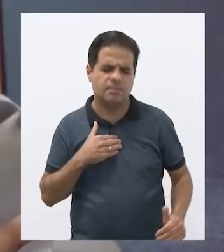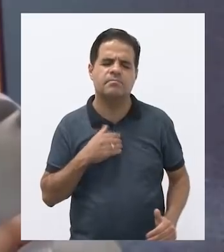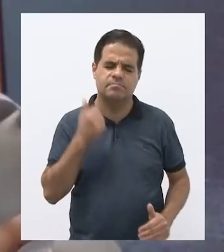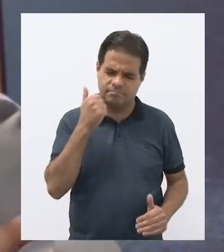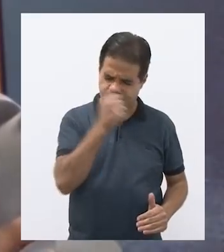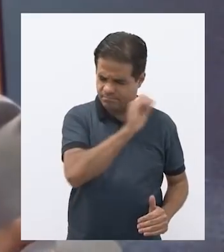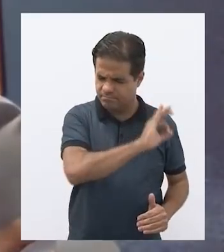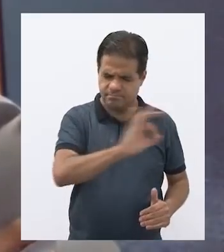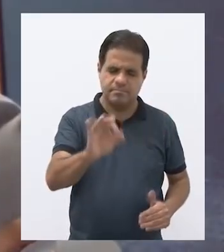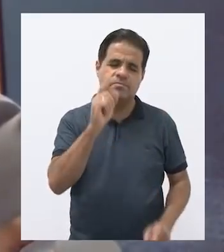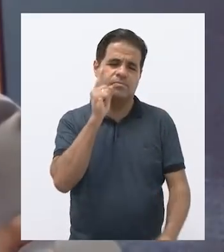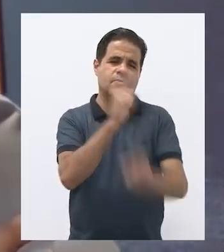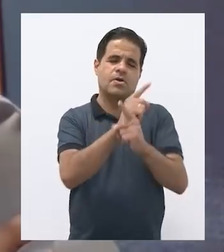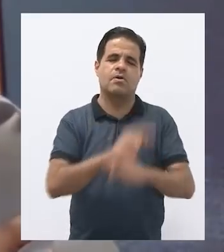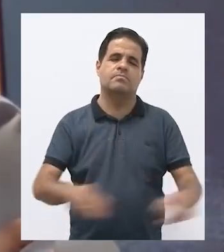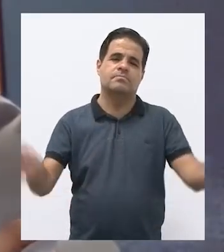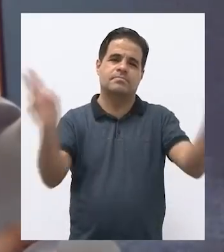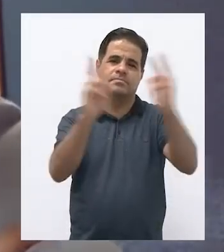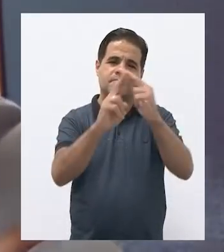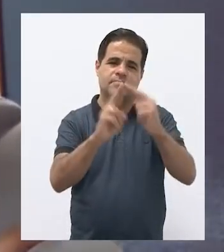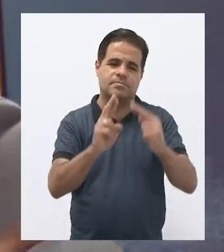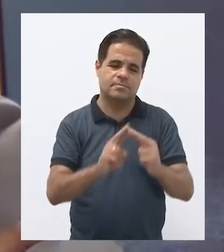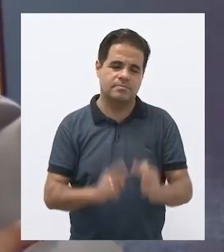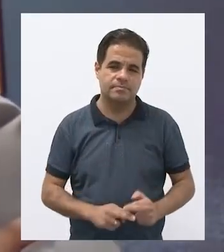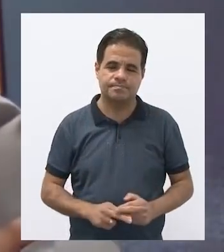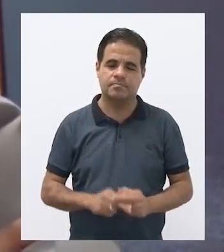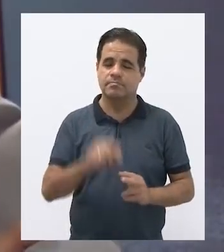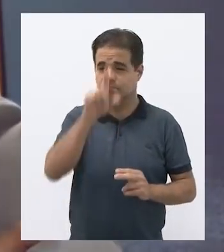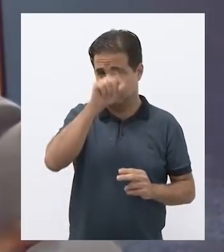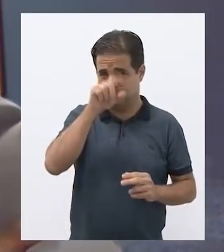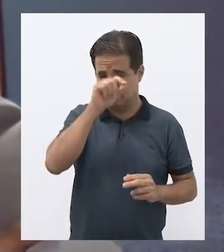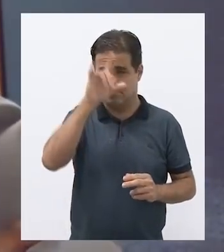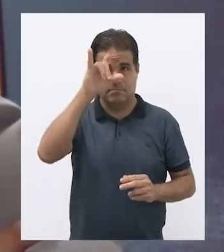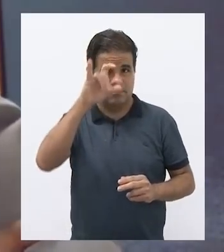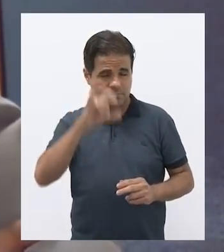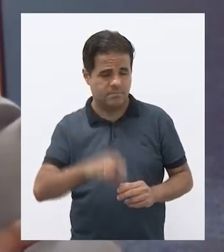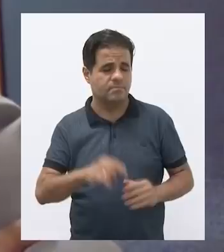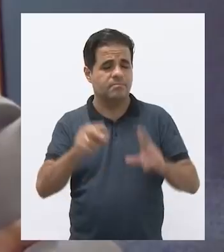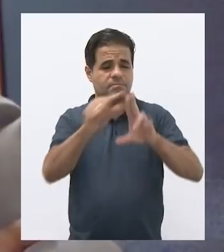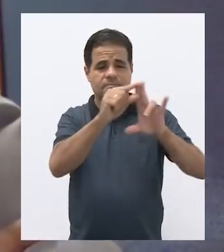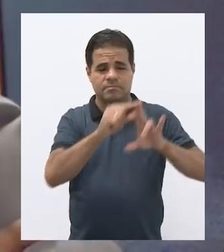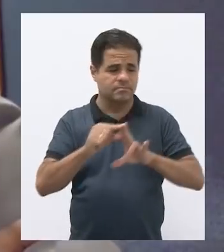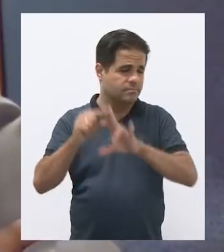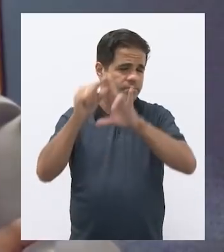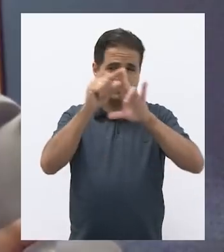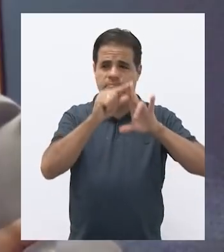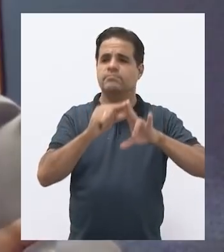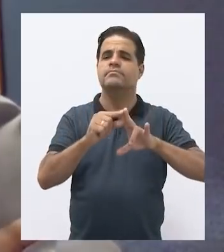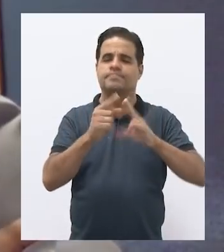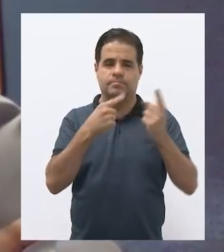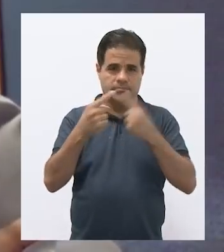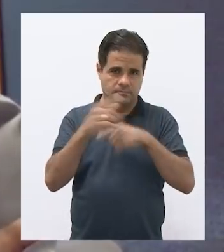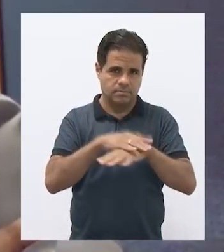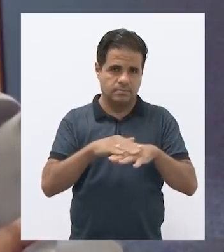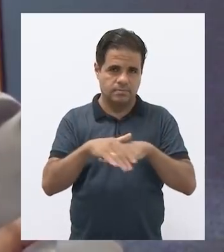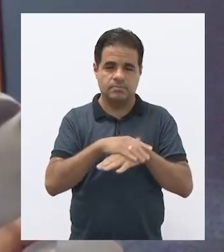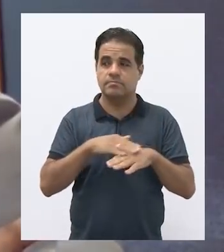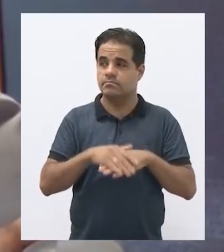e-mails, me achem nas redes sociais, no Twitter, no Instagram, no LinkedIn, onde for, para a gente